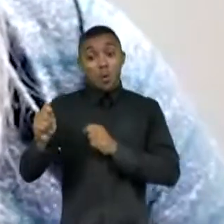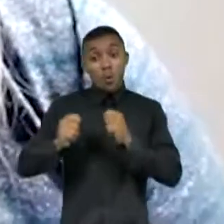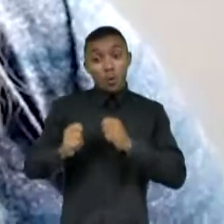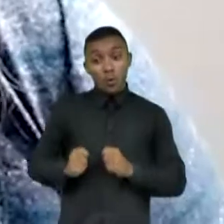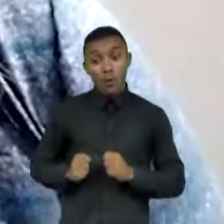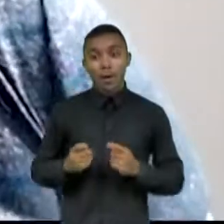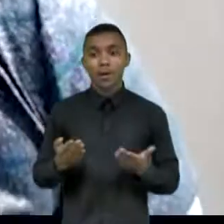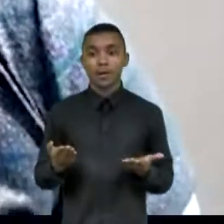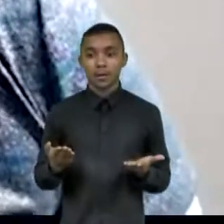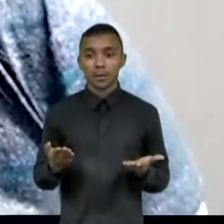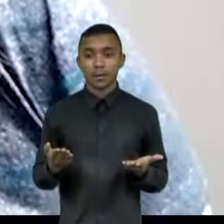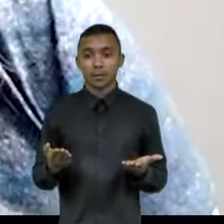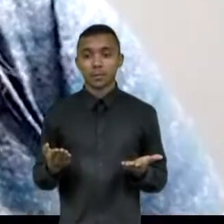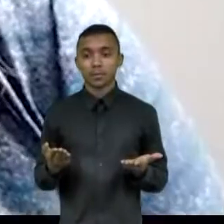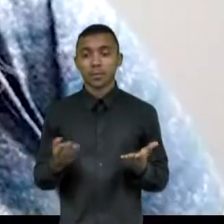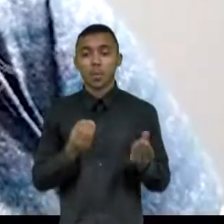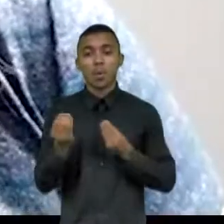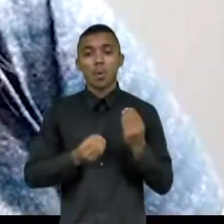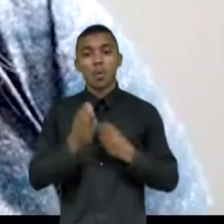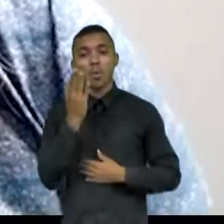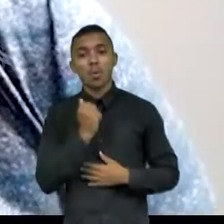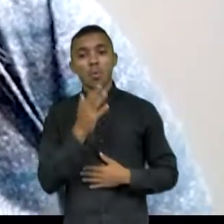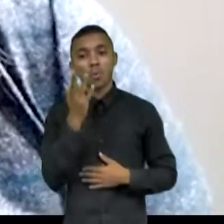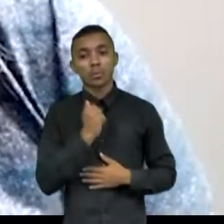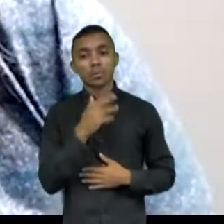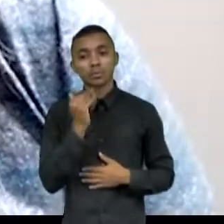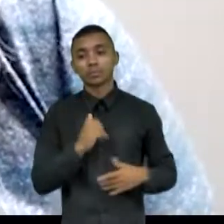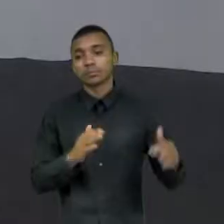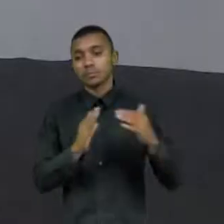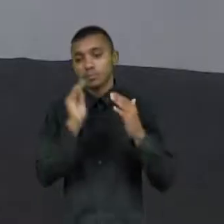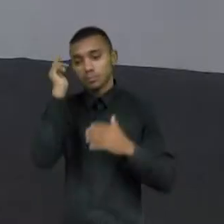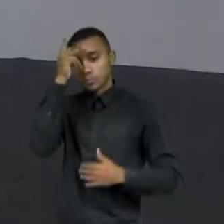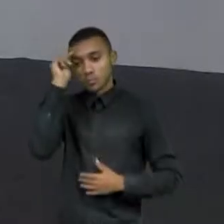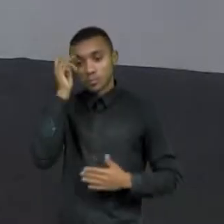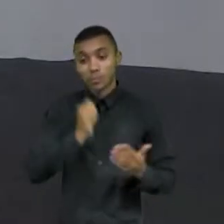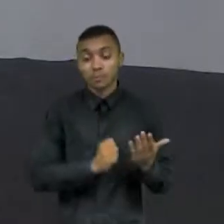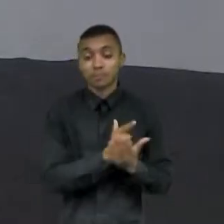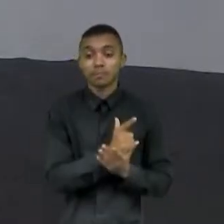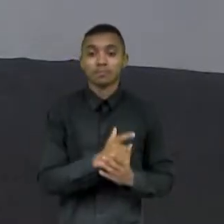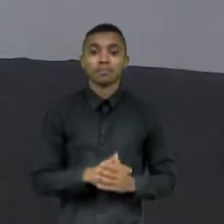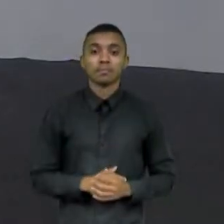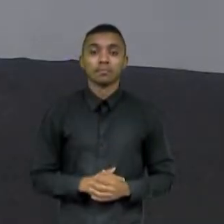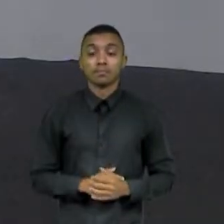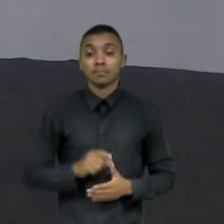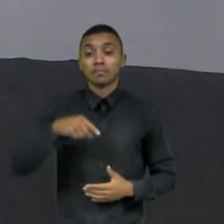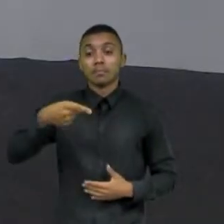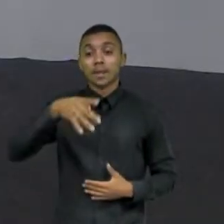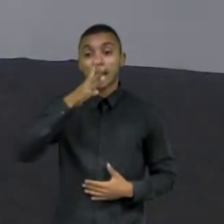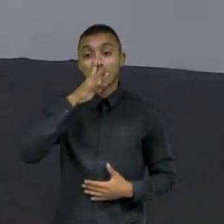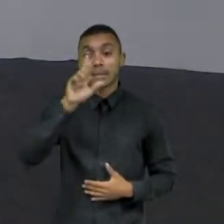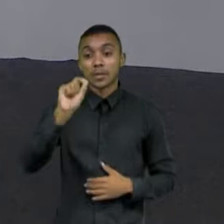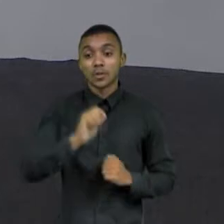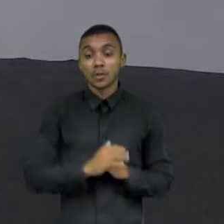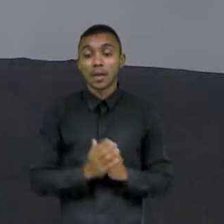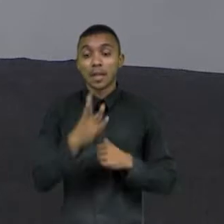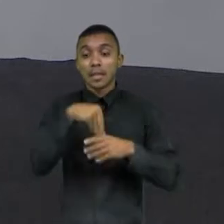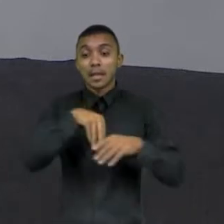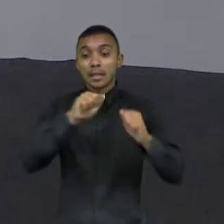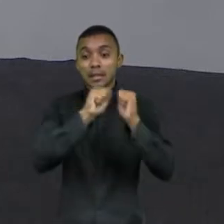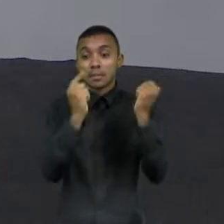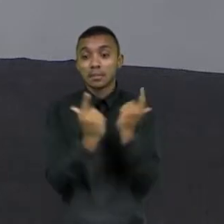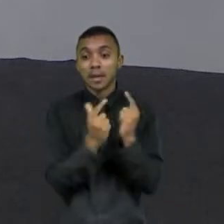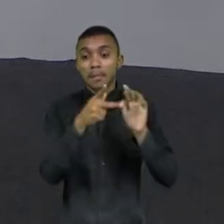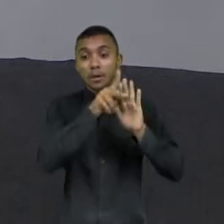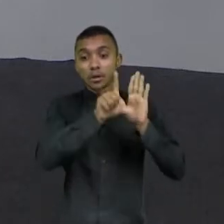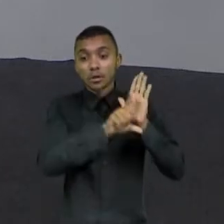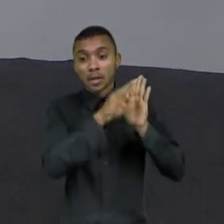esse aspecto, né, de como esse alimento está chegando no consumidor final. Daqui a pouco, tramita na Assembleia projeto de lei